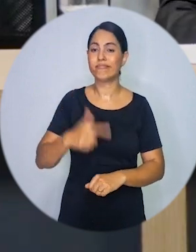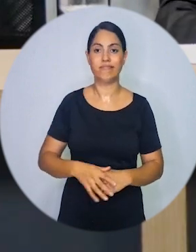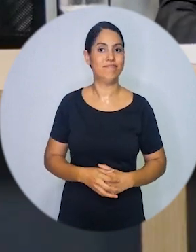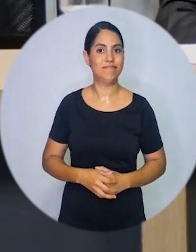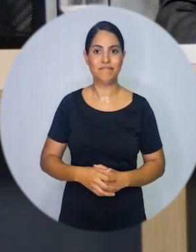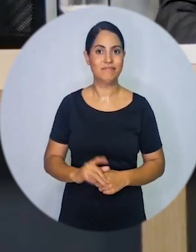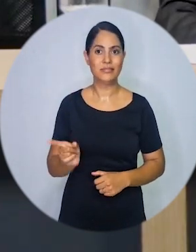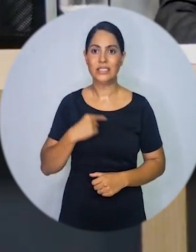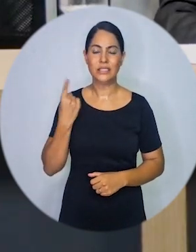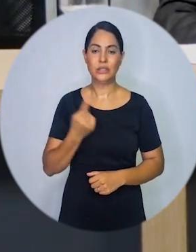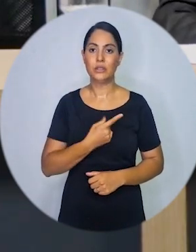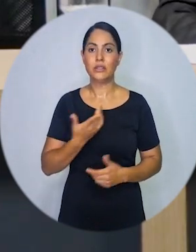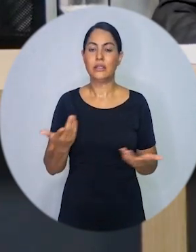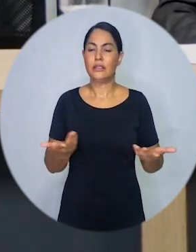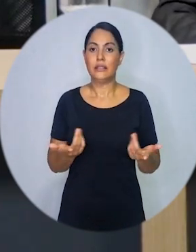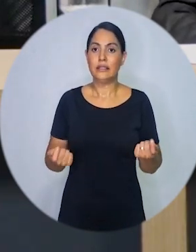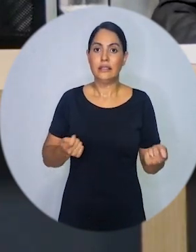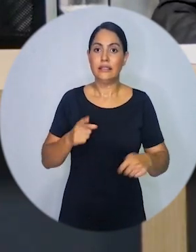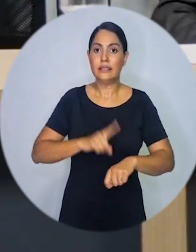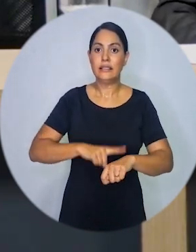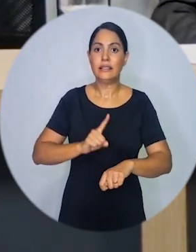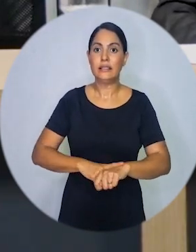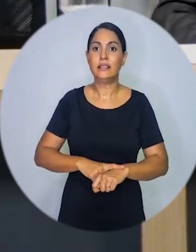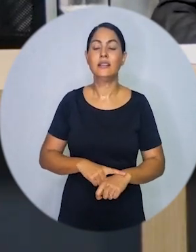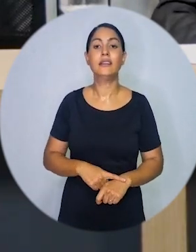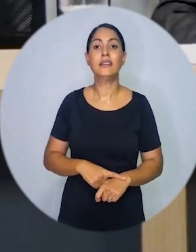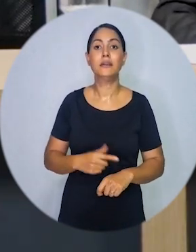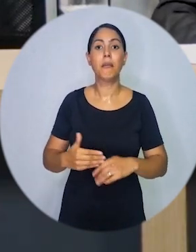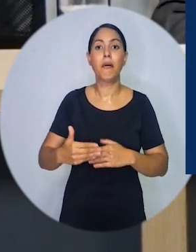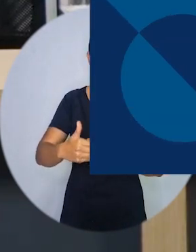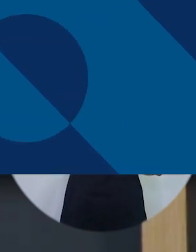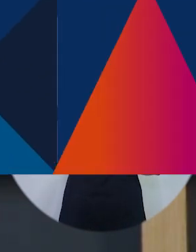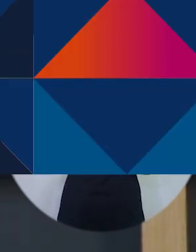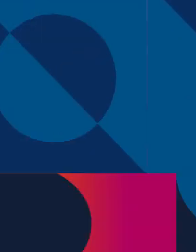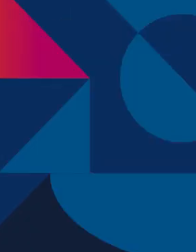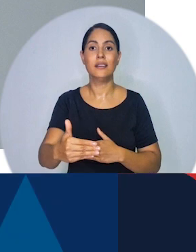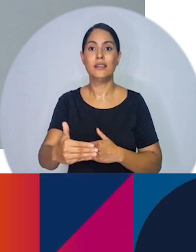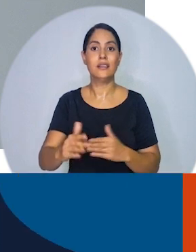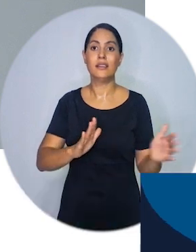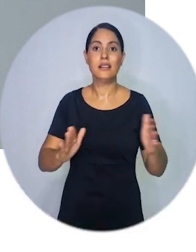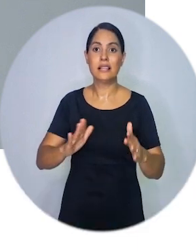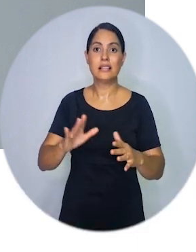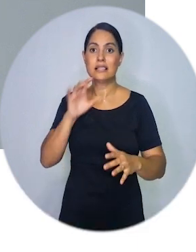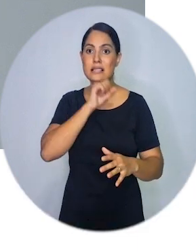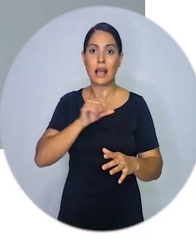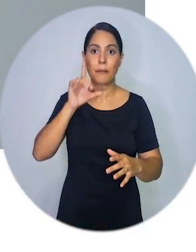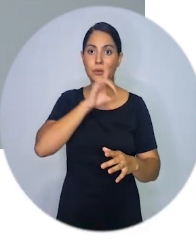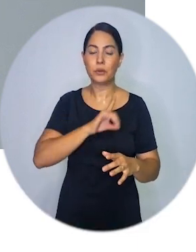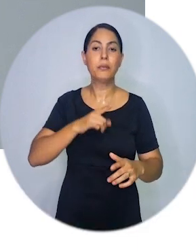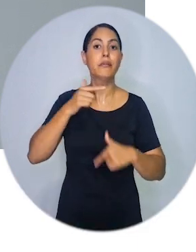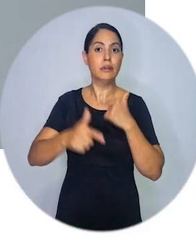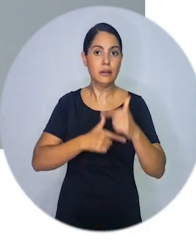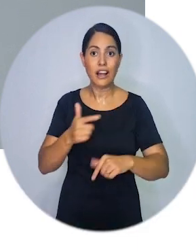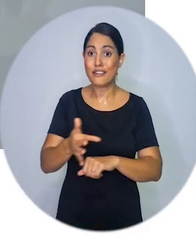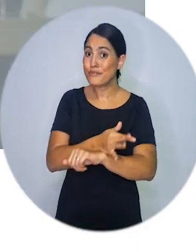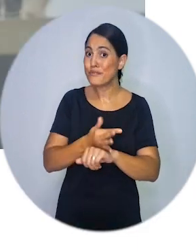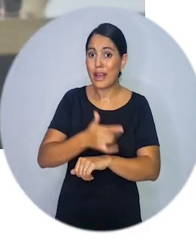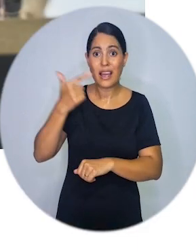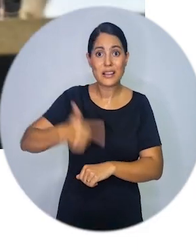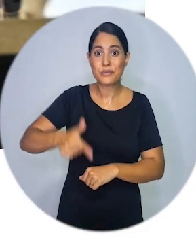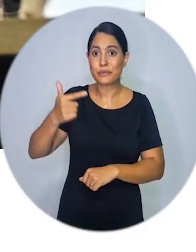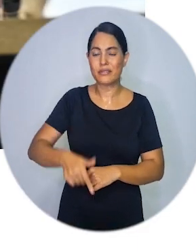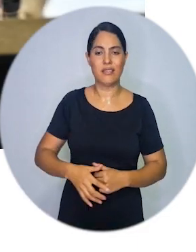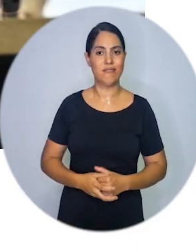que estudar, a que não tem hora, a que não tem... A gente não tem prazo, vocês, né? Agora eu tenho. Vocês não têm prazo suspenso no